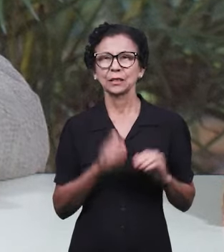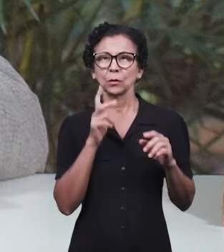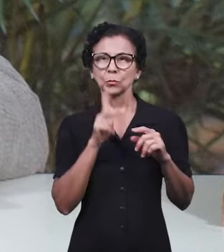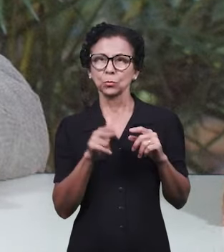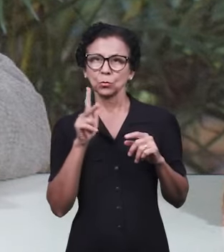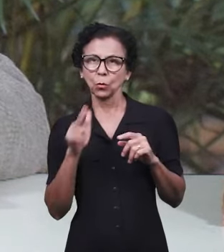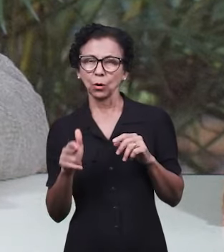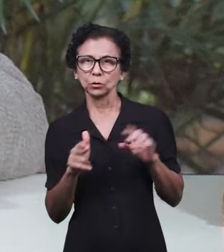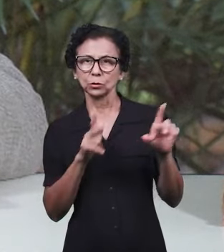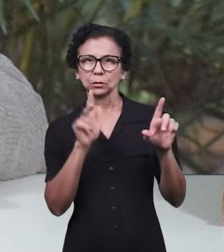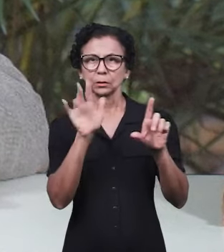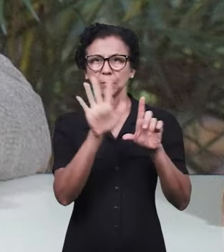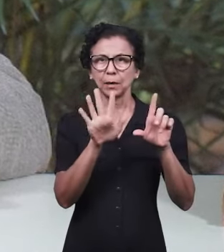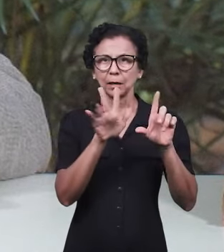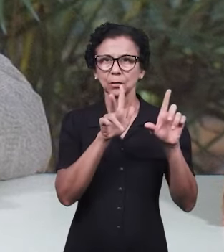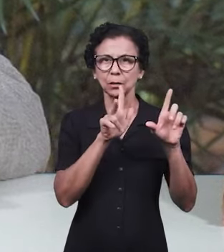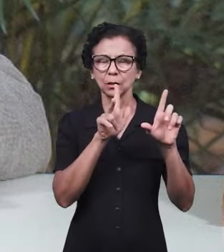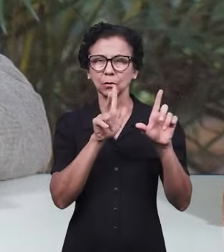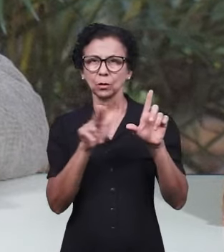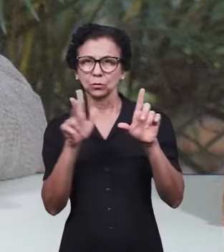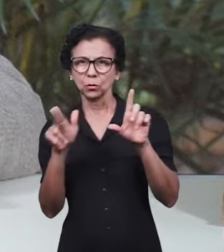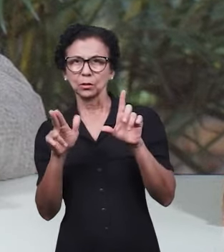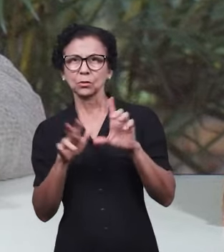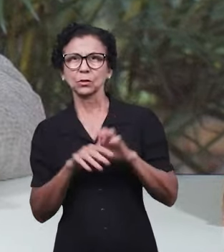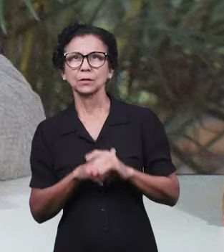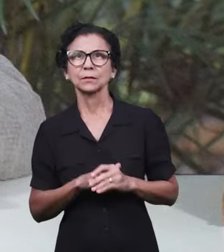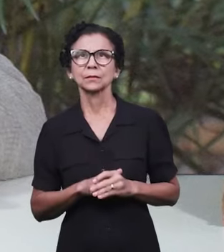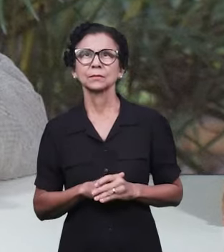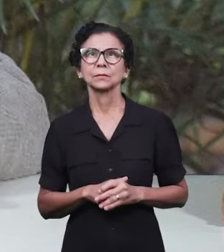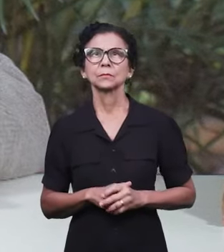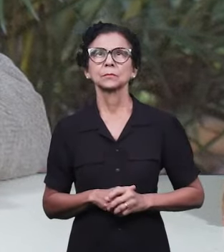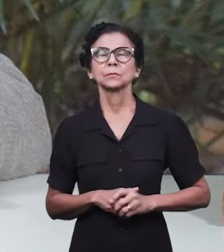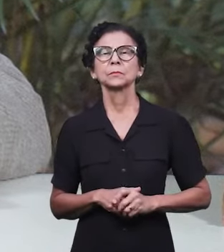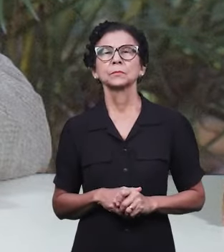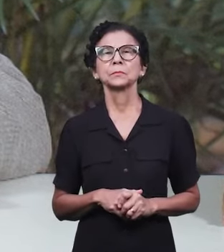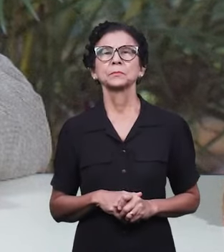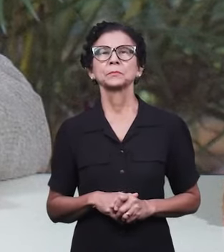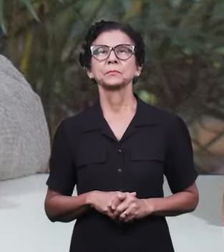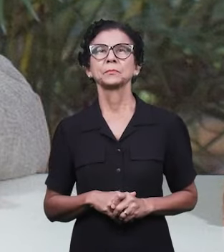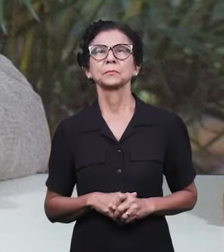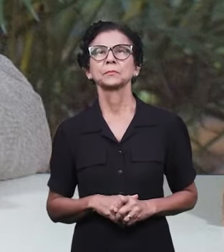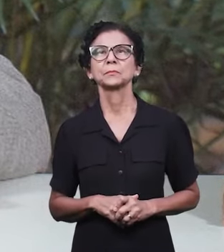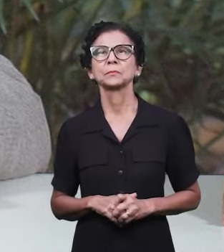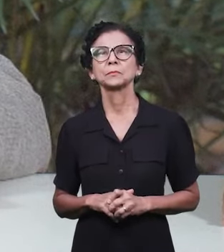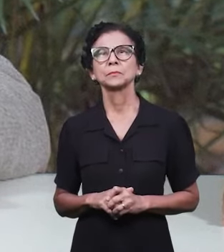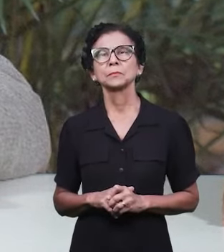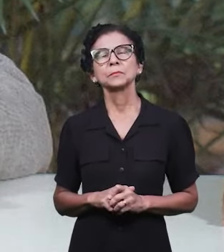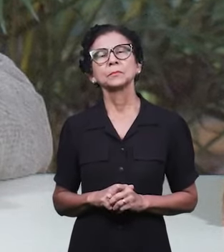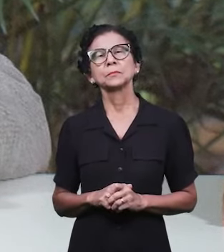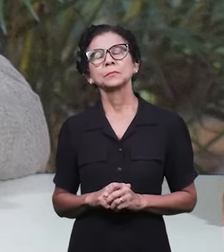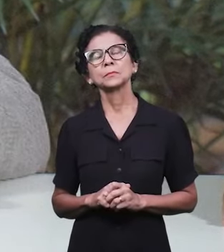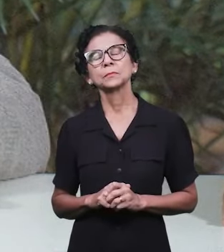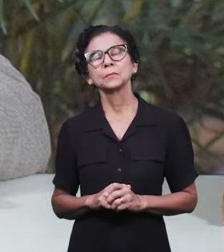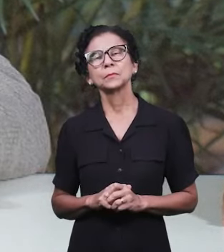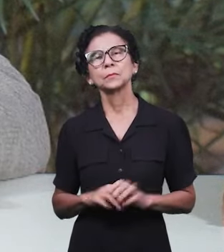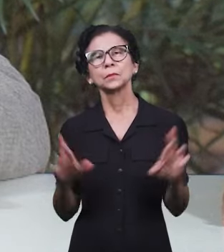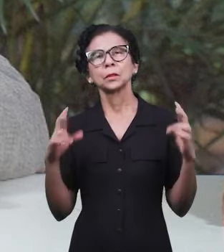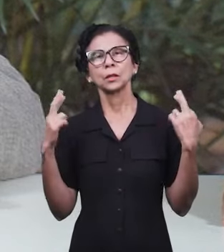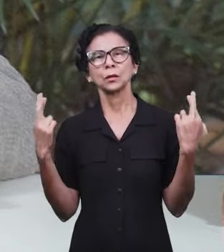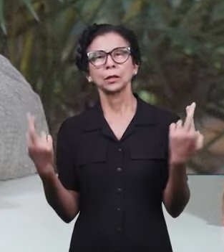as crianças. Nós gostaríamos de abrir esta live com um texto de Deuteronômio, capítulo